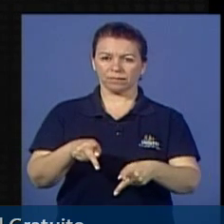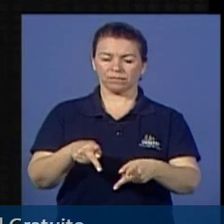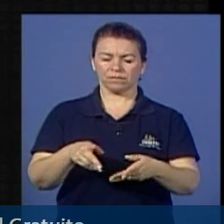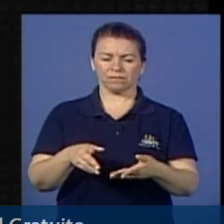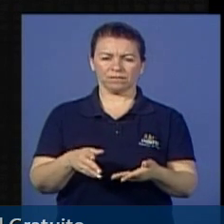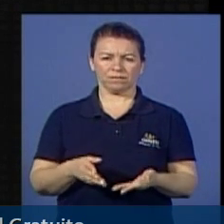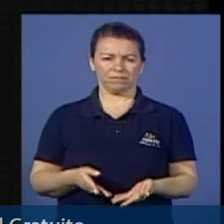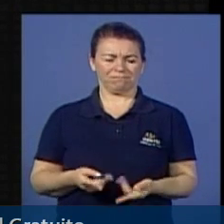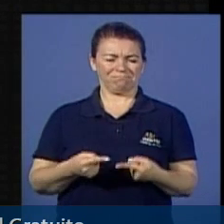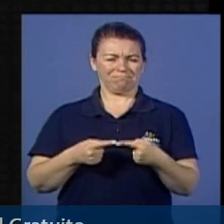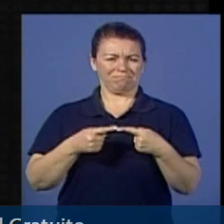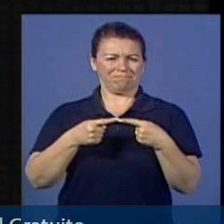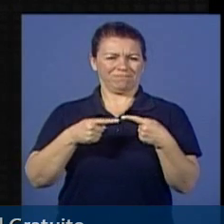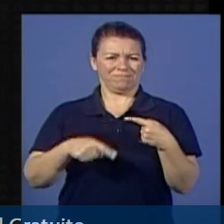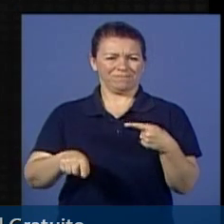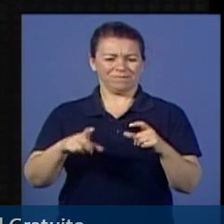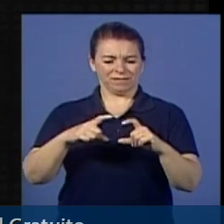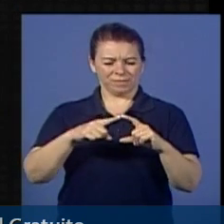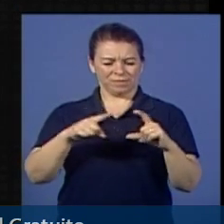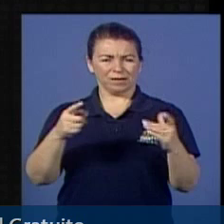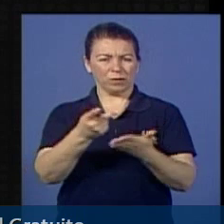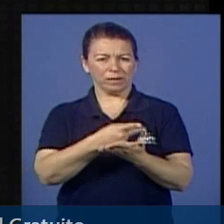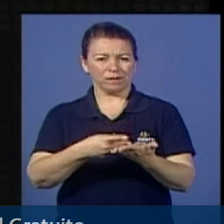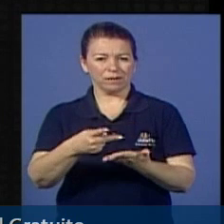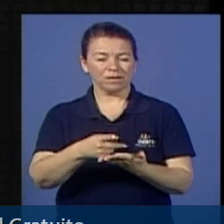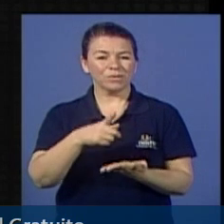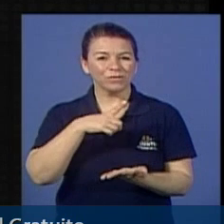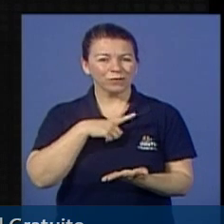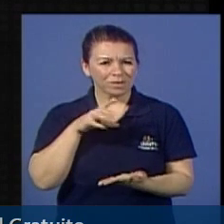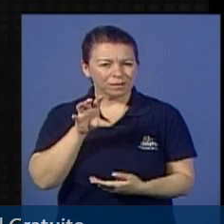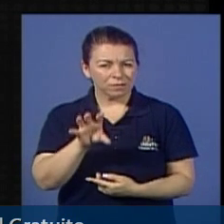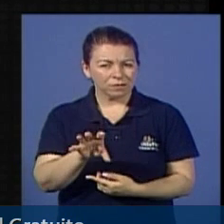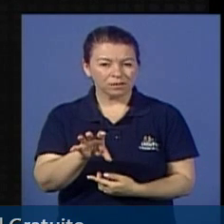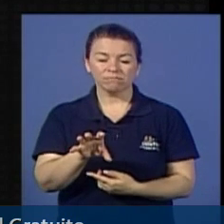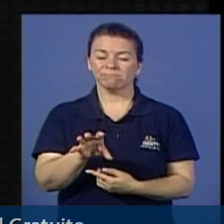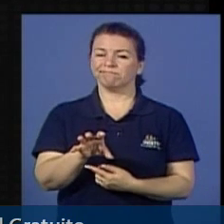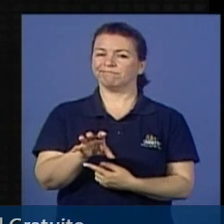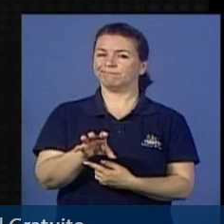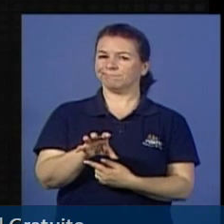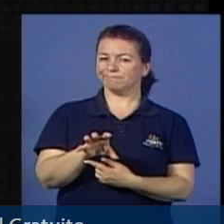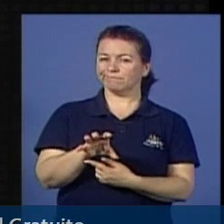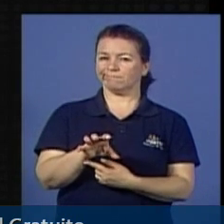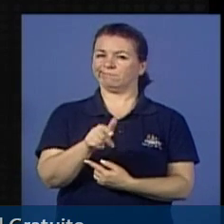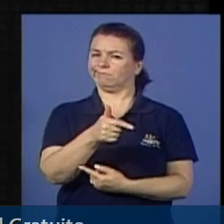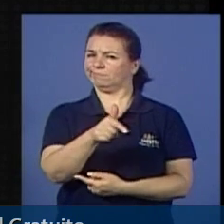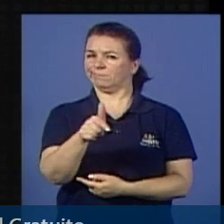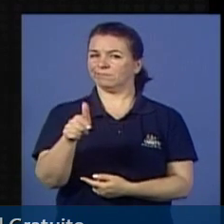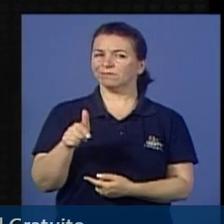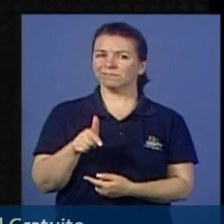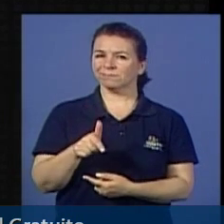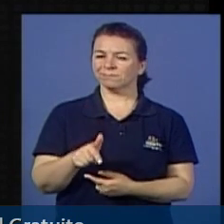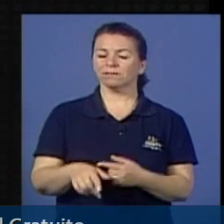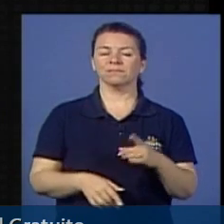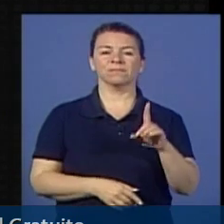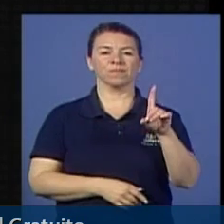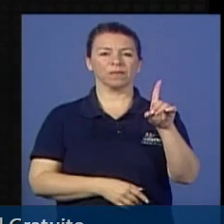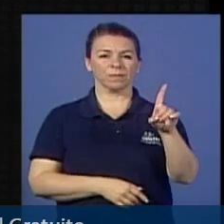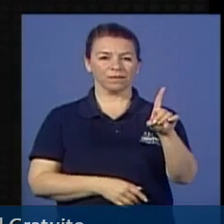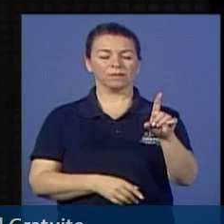charge aborda algo assim. Lembre-se, você tem que sempre se referir ao que foi colocado. D. O